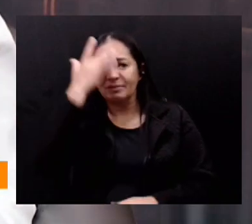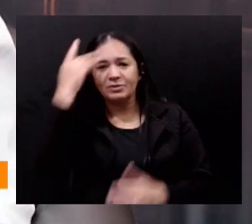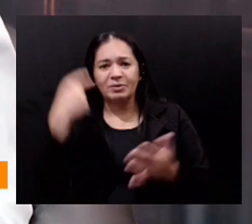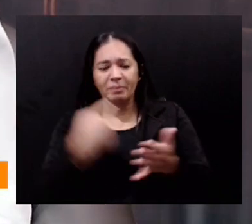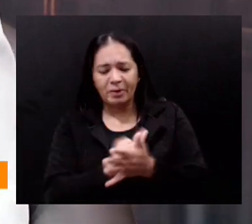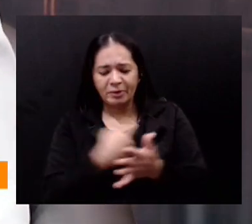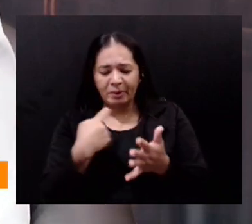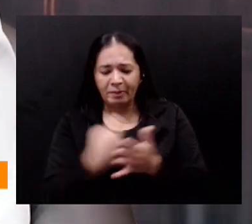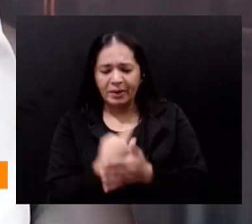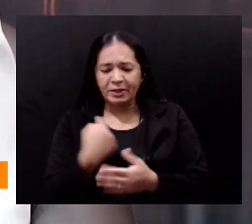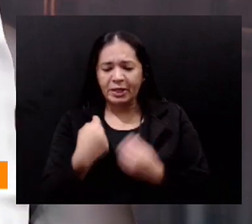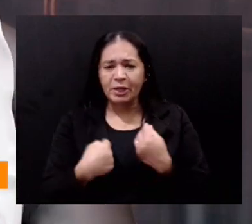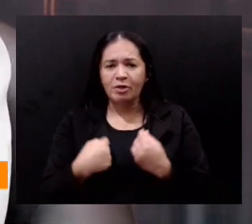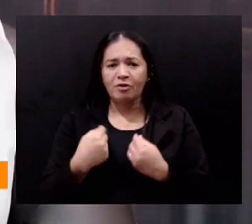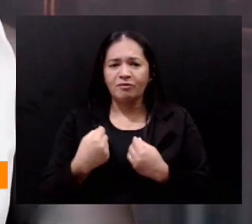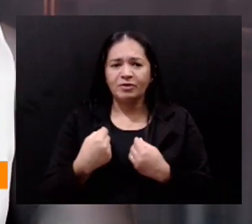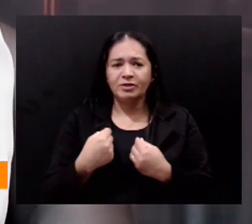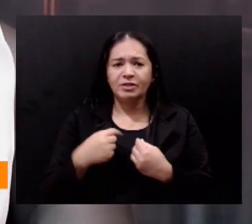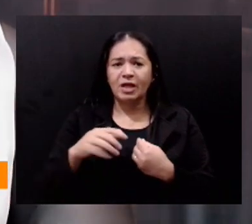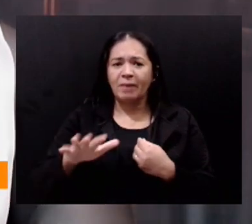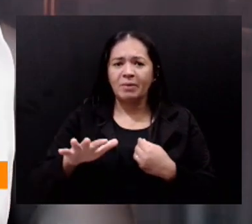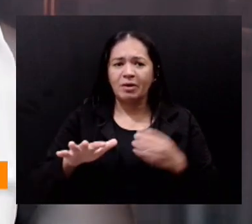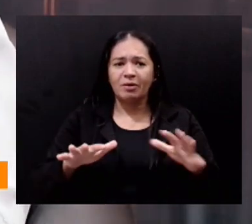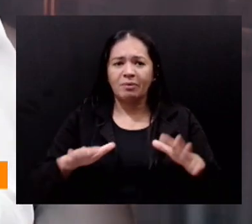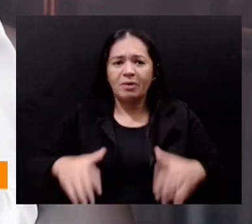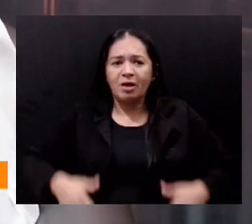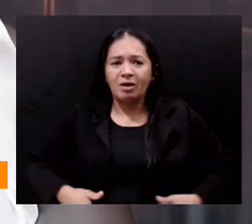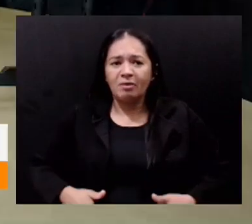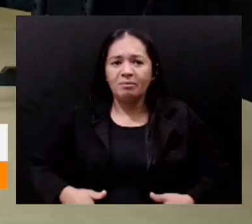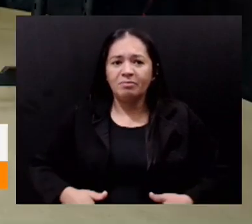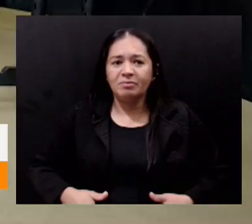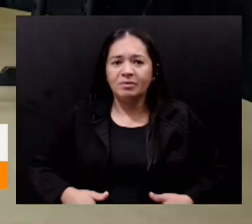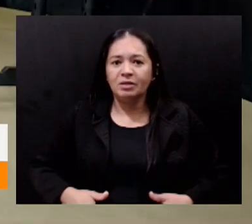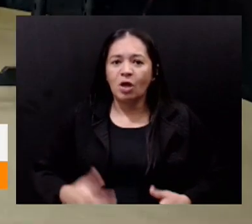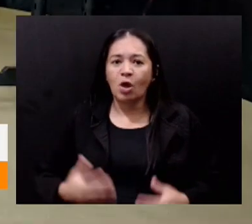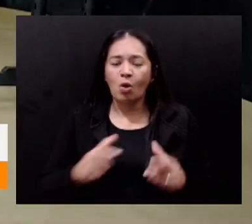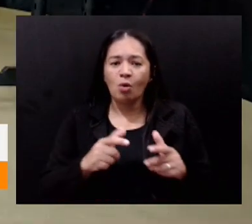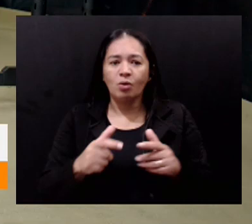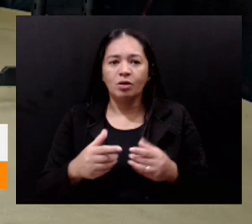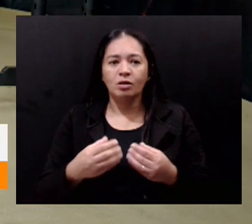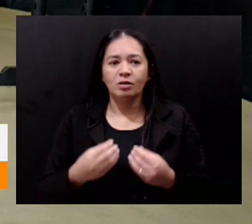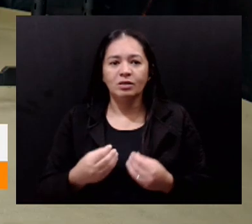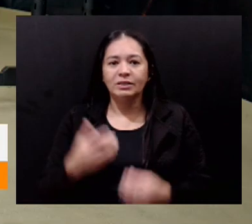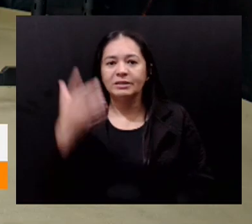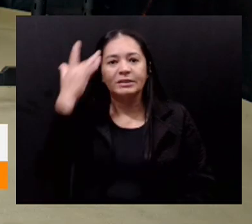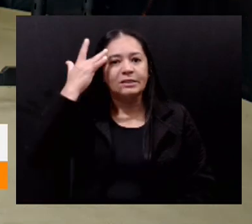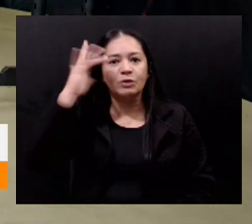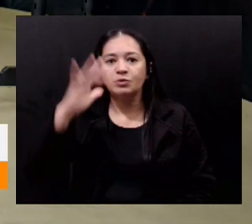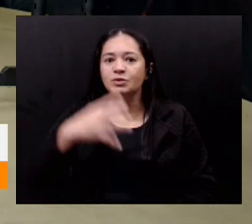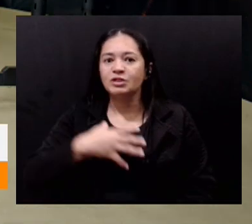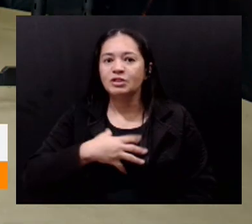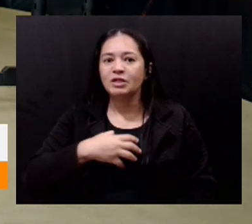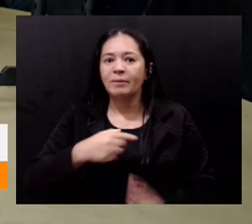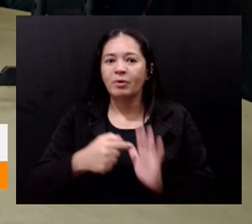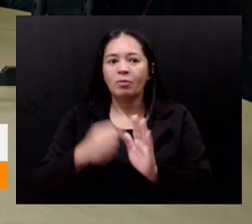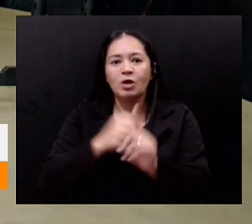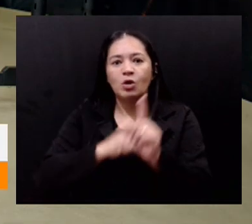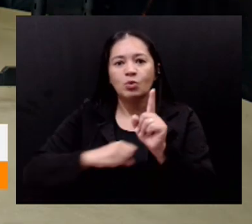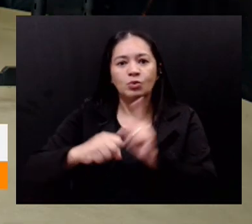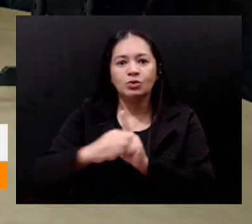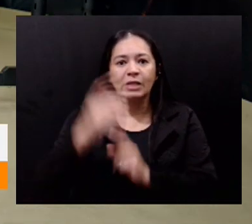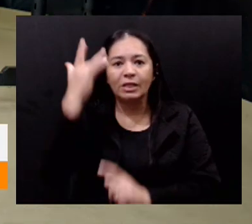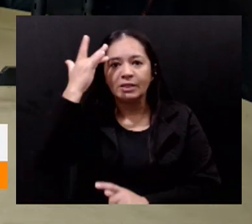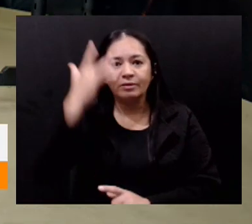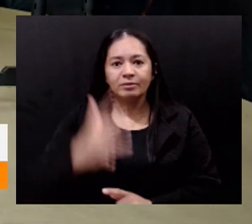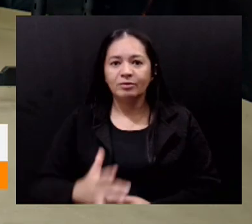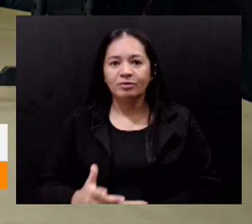eu coloco a mão, né, no Gente, bolso?". é sério Então, Sério, isso? não saber se não sa comportar, Olha social, só. no socialmente. social. E a internet, de